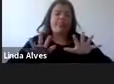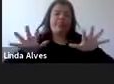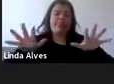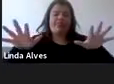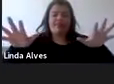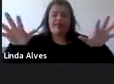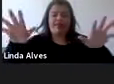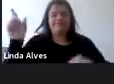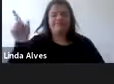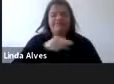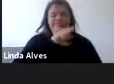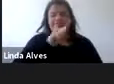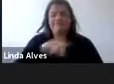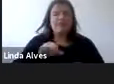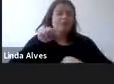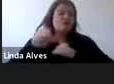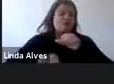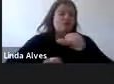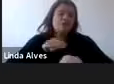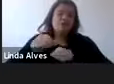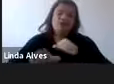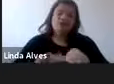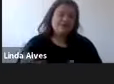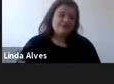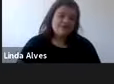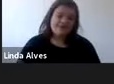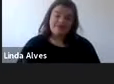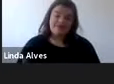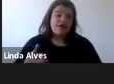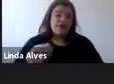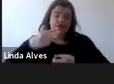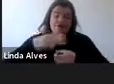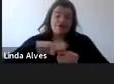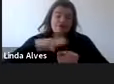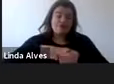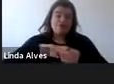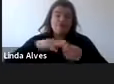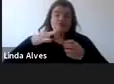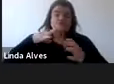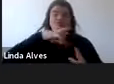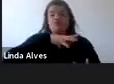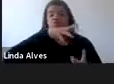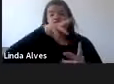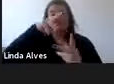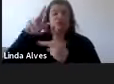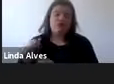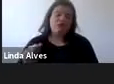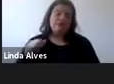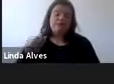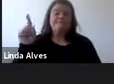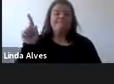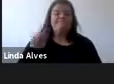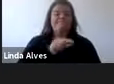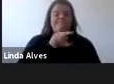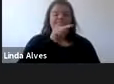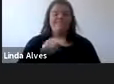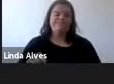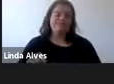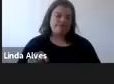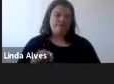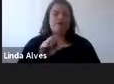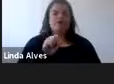pandemia, a situação mudou tudo, e a Volkswagen daí a nível mundial, certo? Resolveu suspender e aí